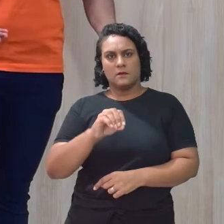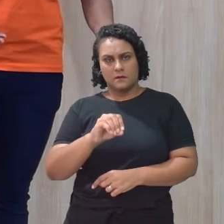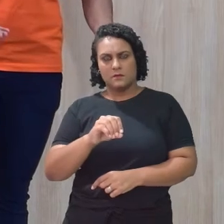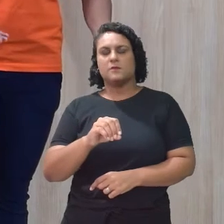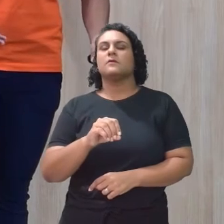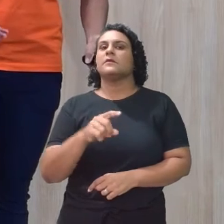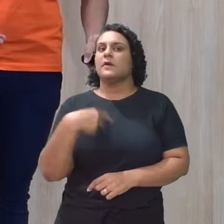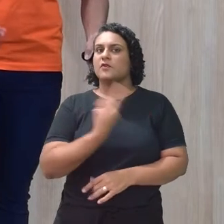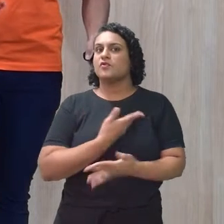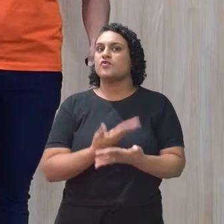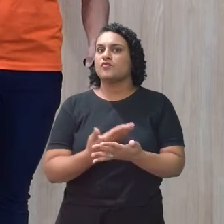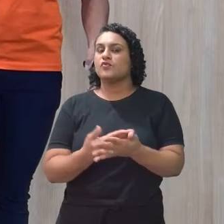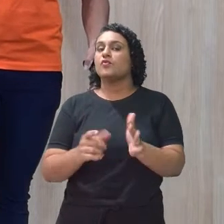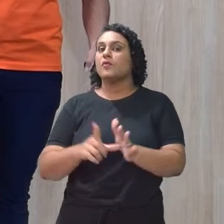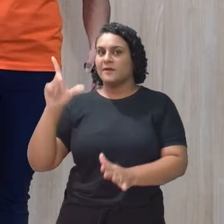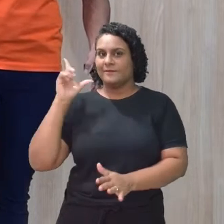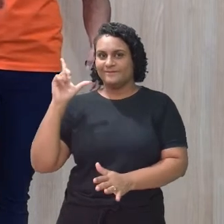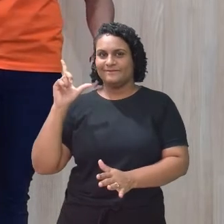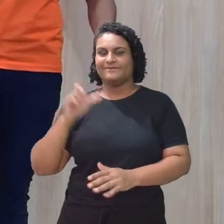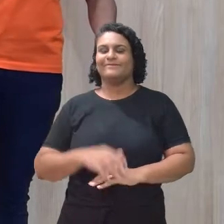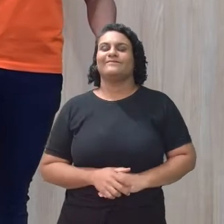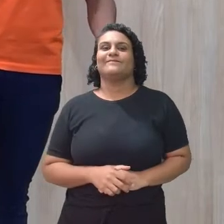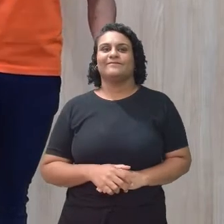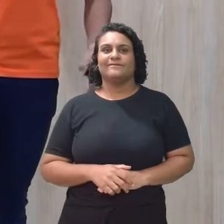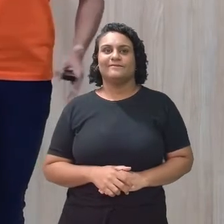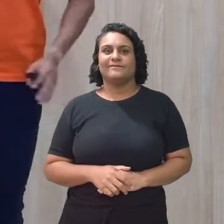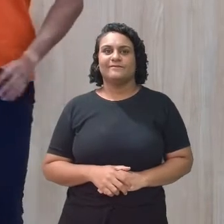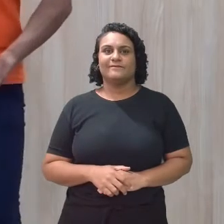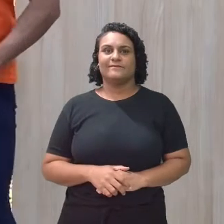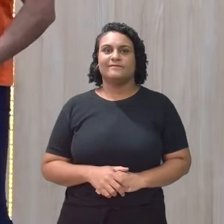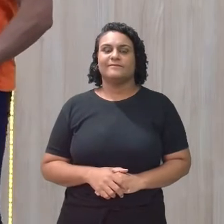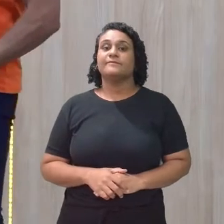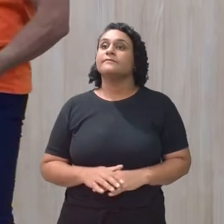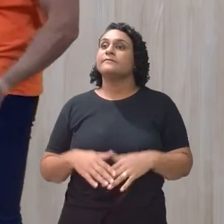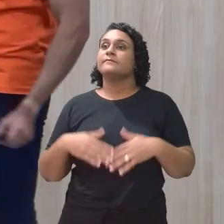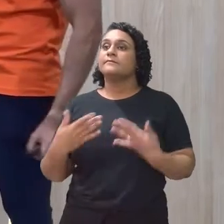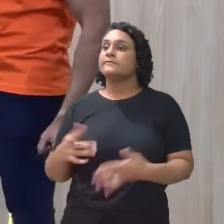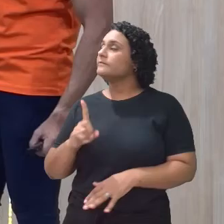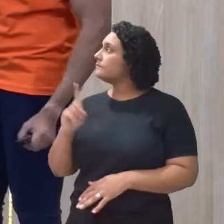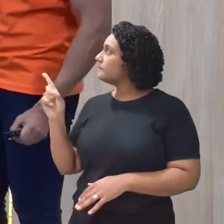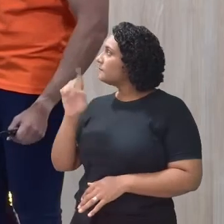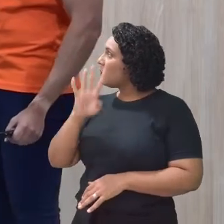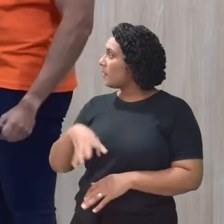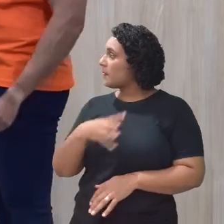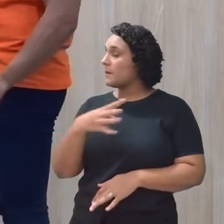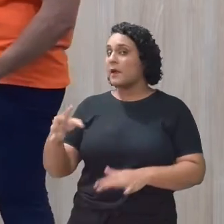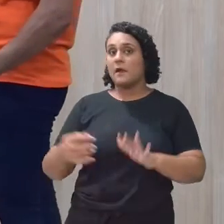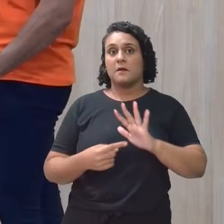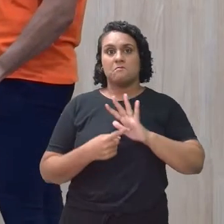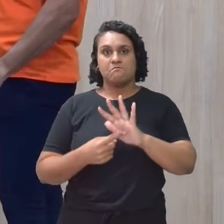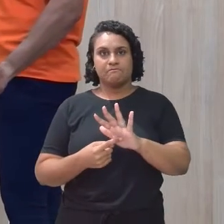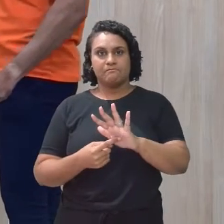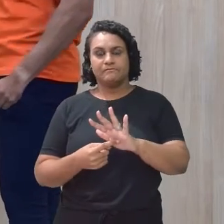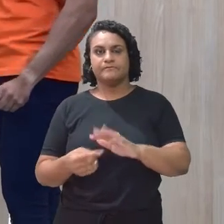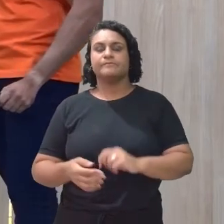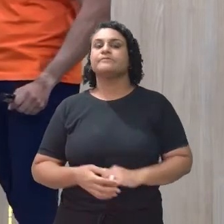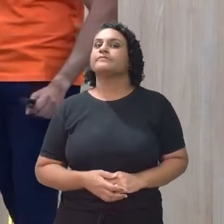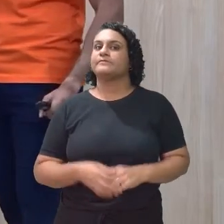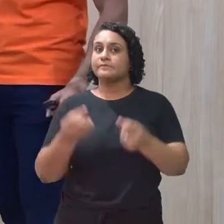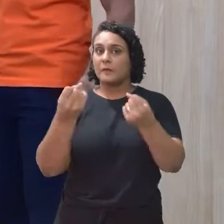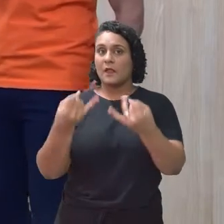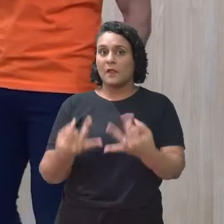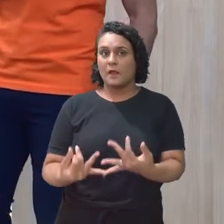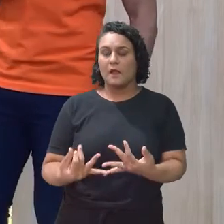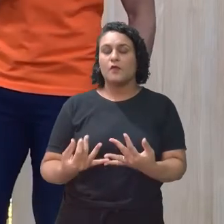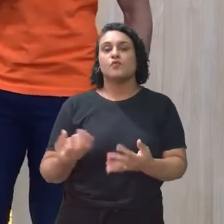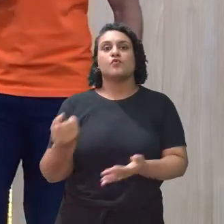gente estudou nas aulas anteriores, certo? Então, aqui eu coloquei uma tabelinha, certo? Falando aí dos